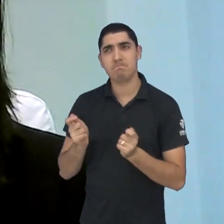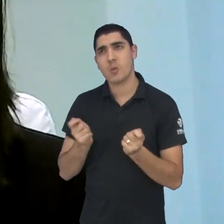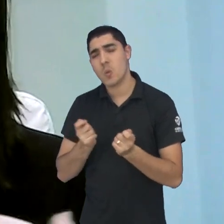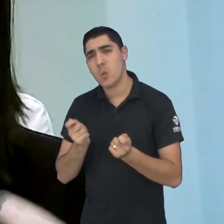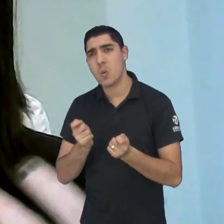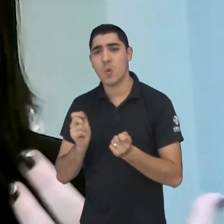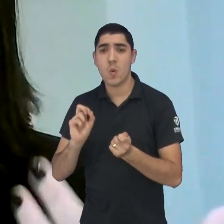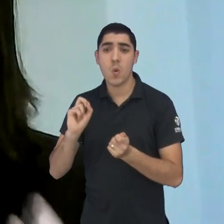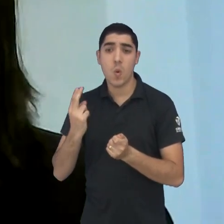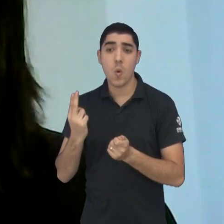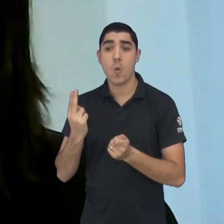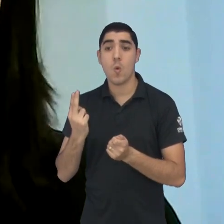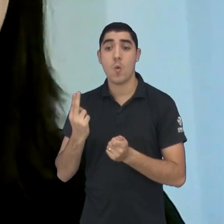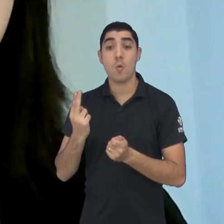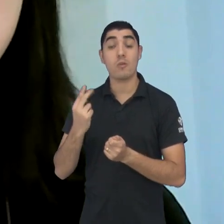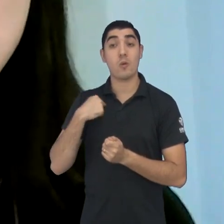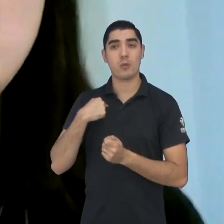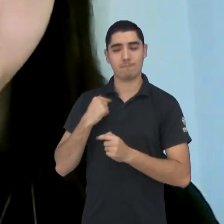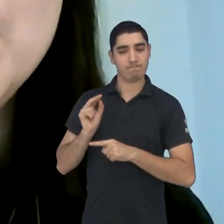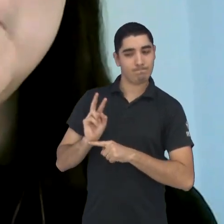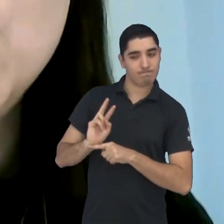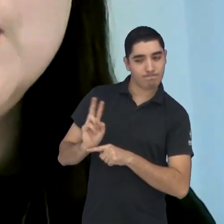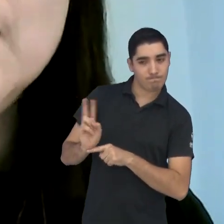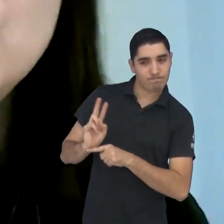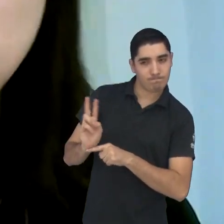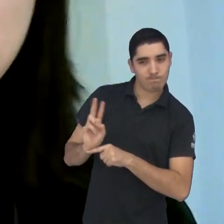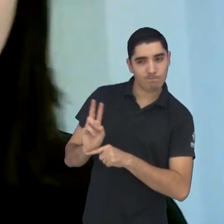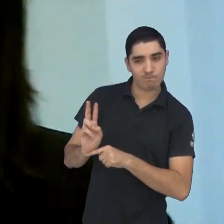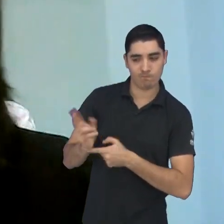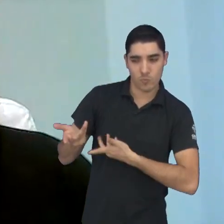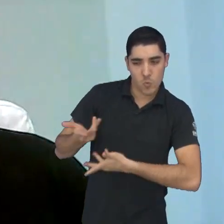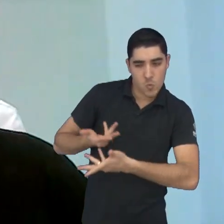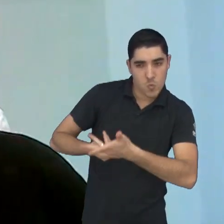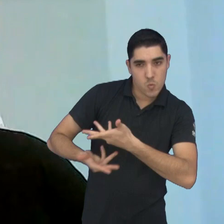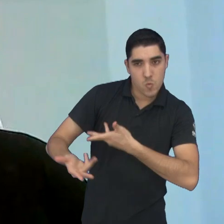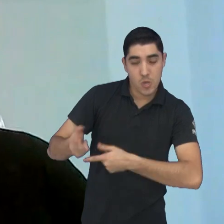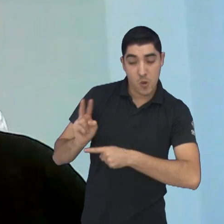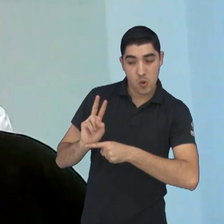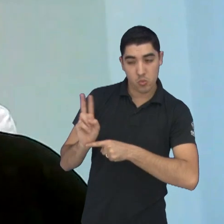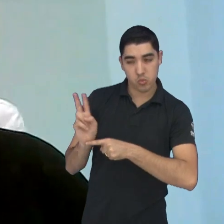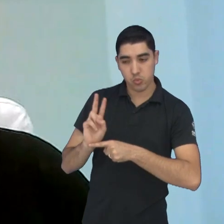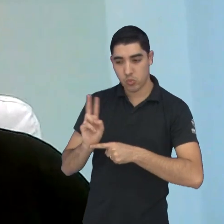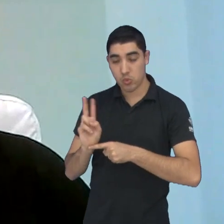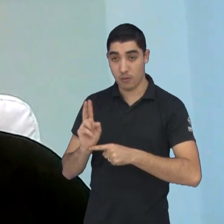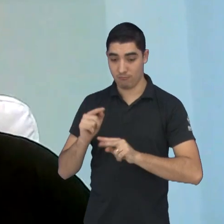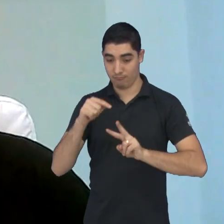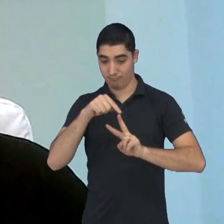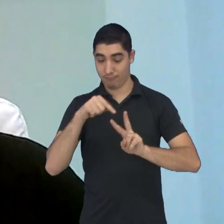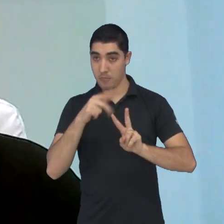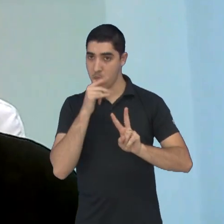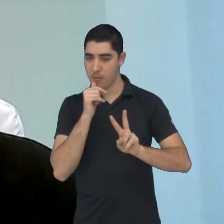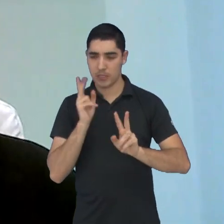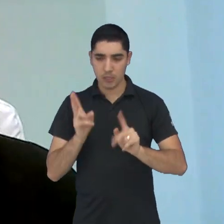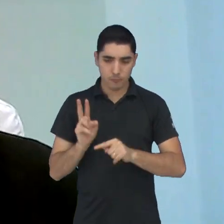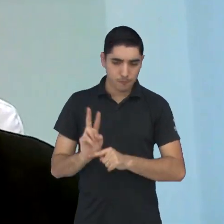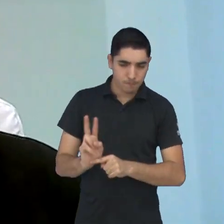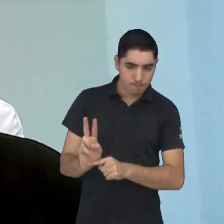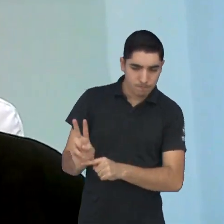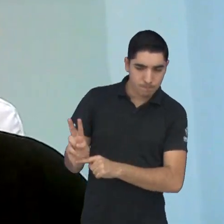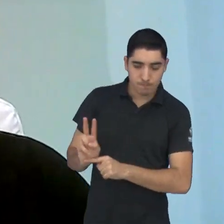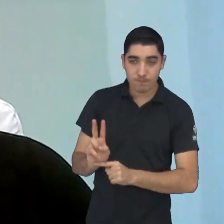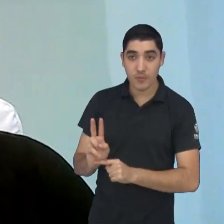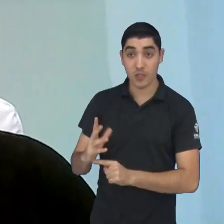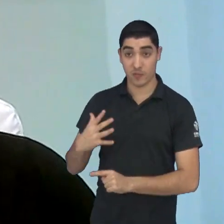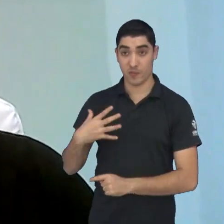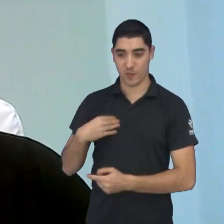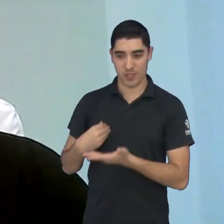de... É uma supervisão, é uma monitoria que a gente vai fazer aos filhos, né? A